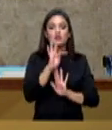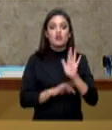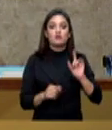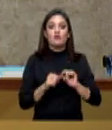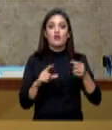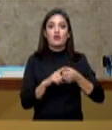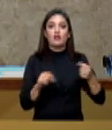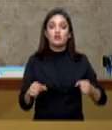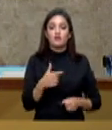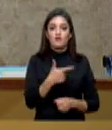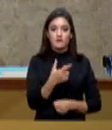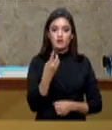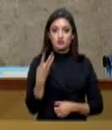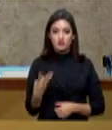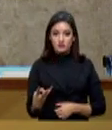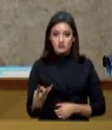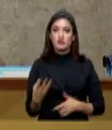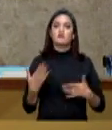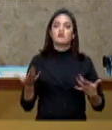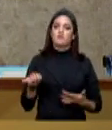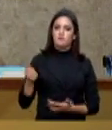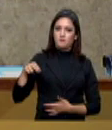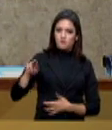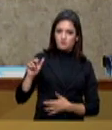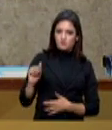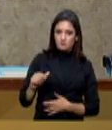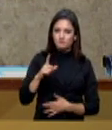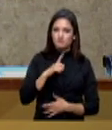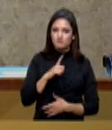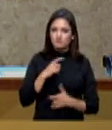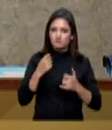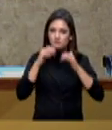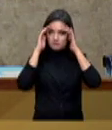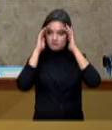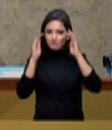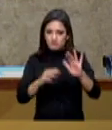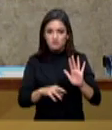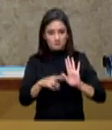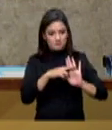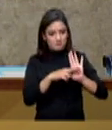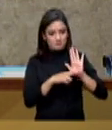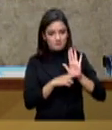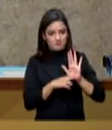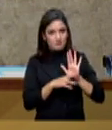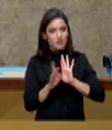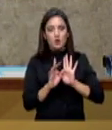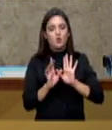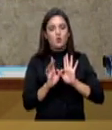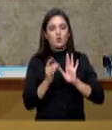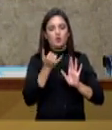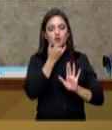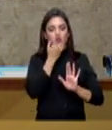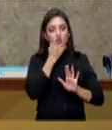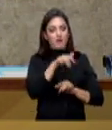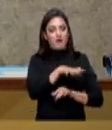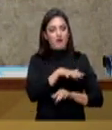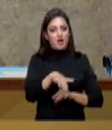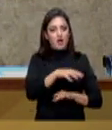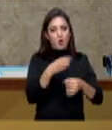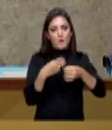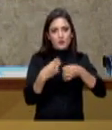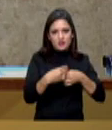dada ao artigo 23 A Entidade reguladora observadas de determinados pela editará normas